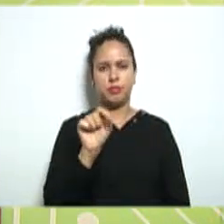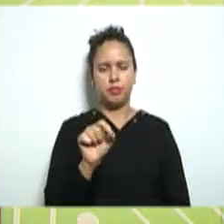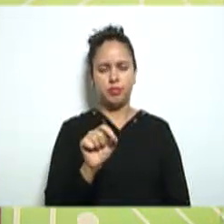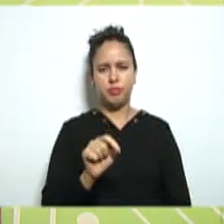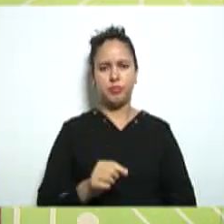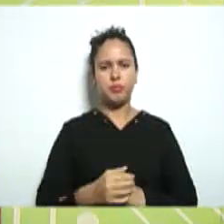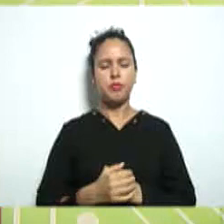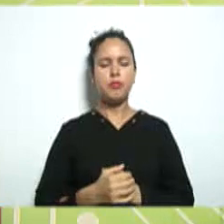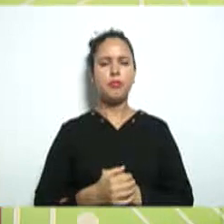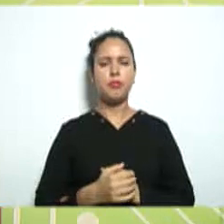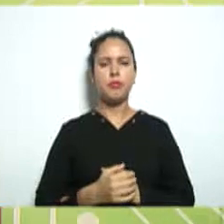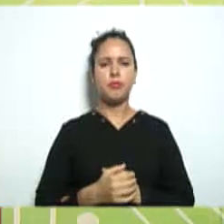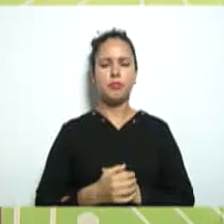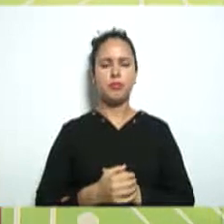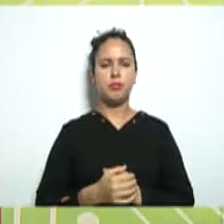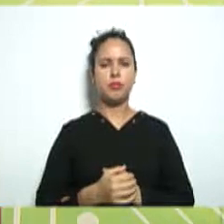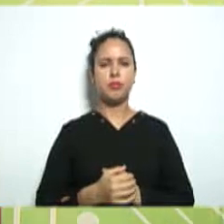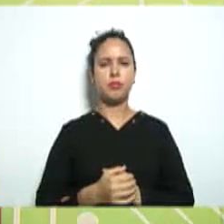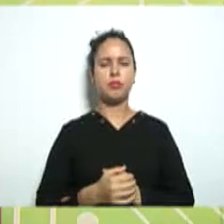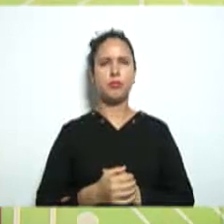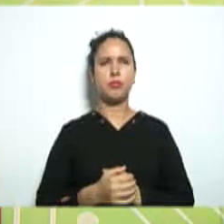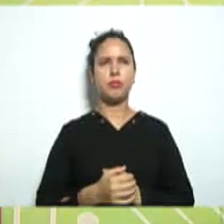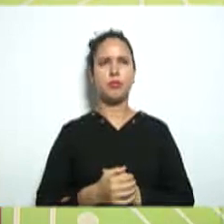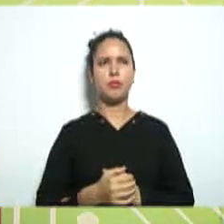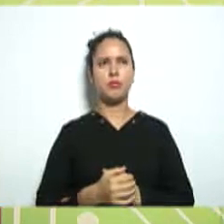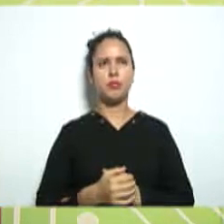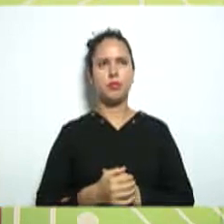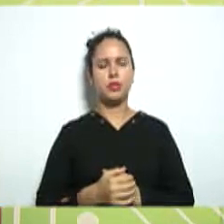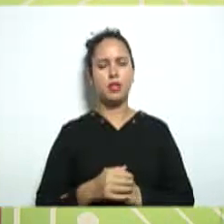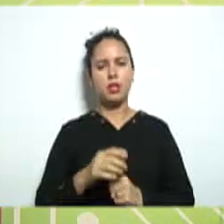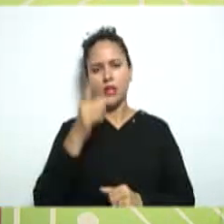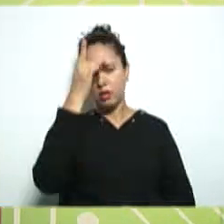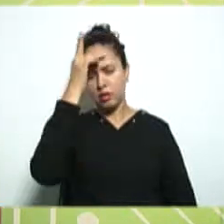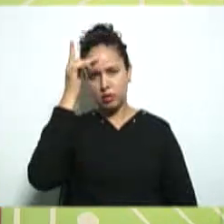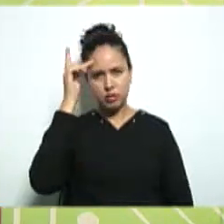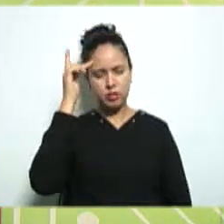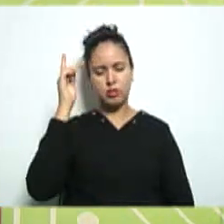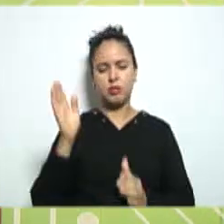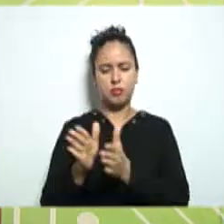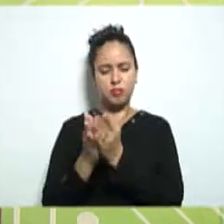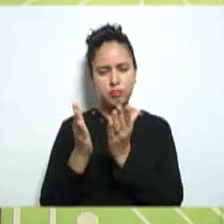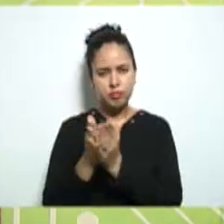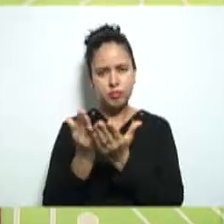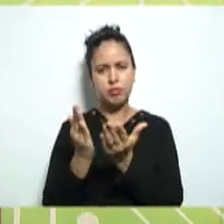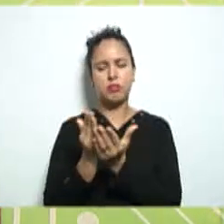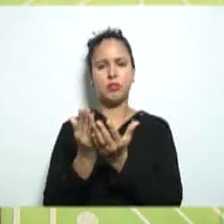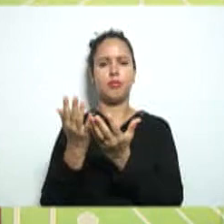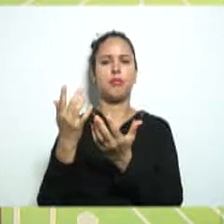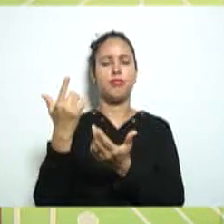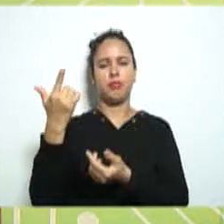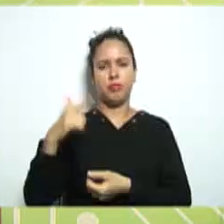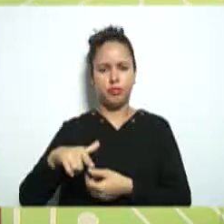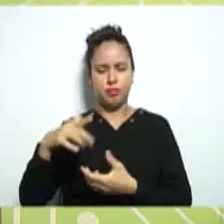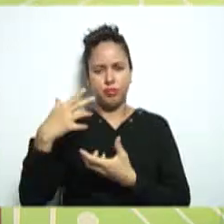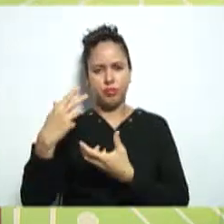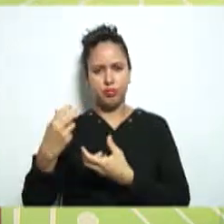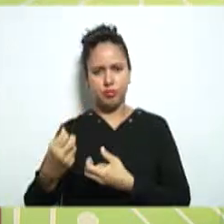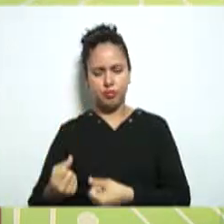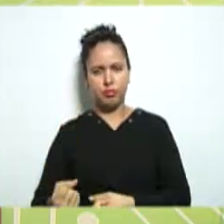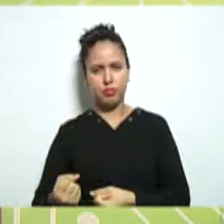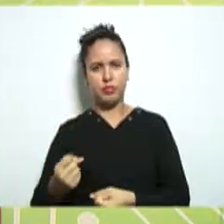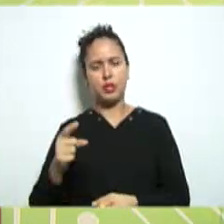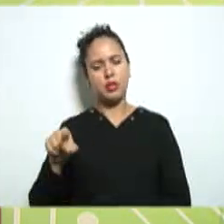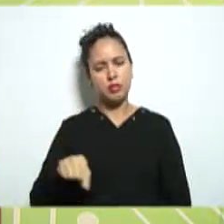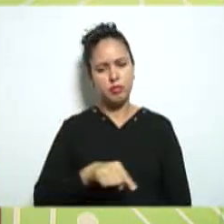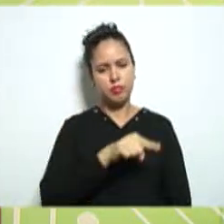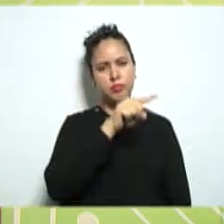escravo, você meio que não acaba com ele, porque a pessoa nessa condição, ela tende a aceitar novamente. E é isso que chama o